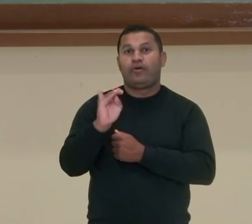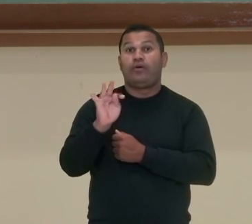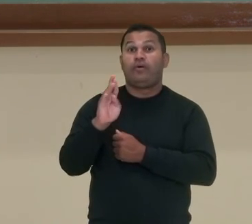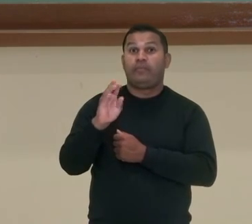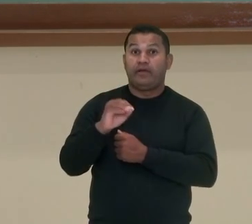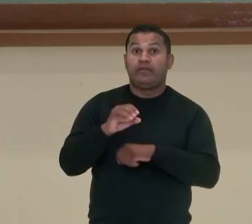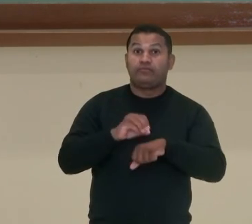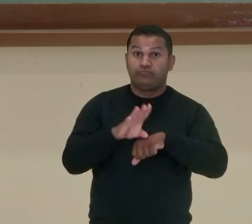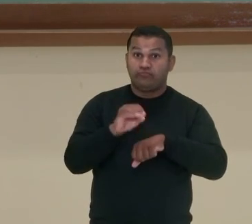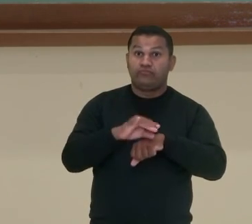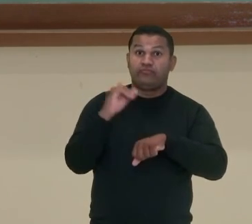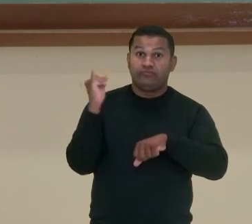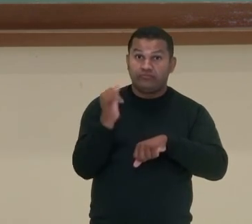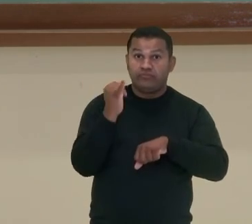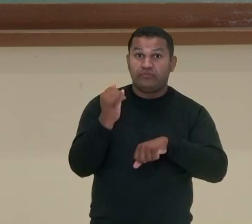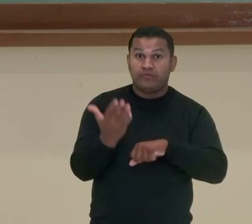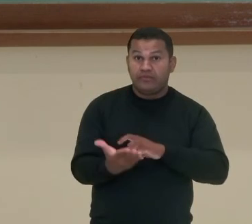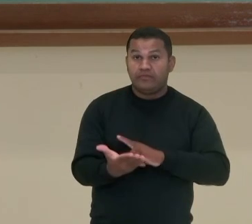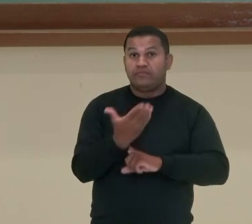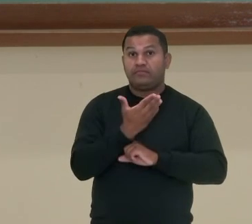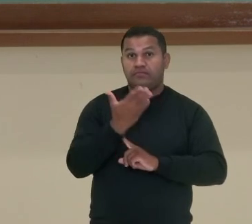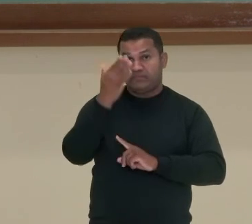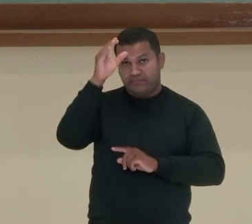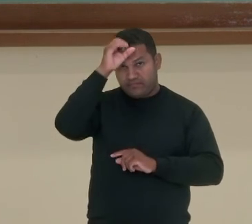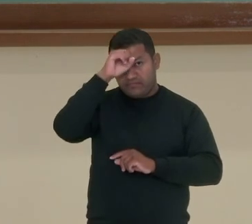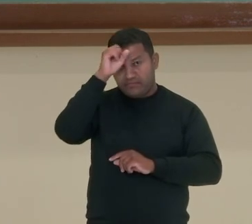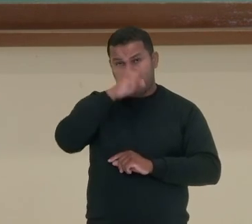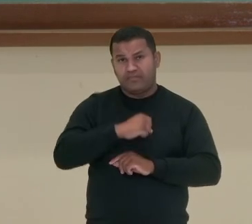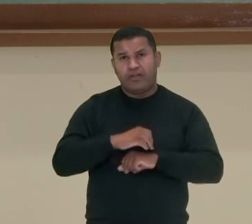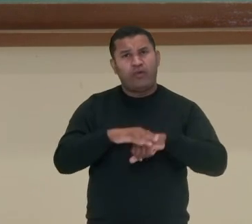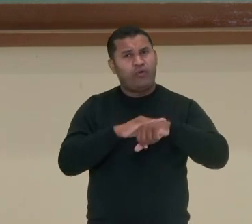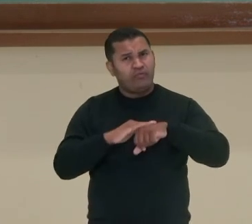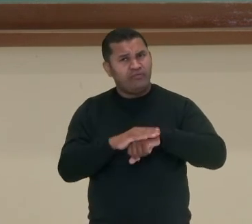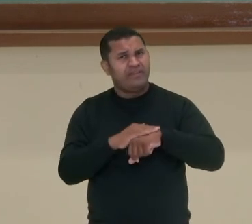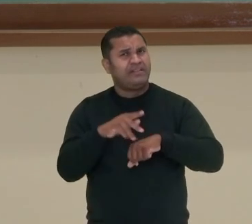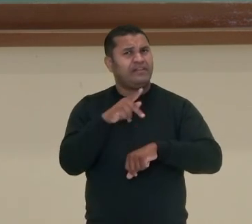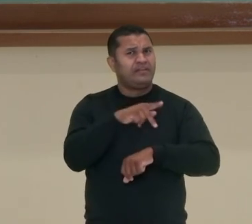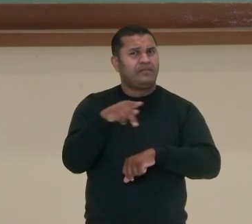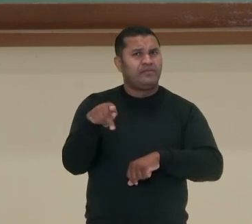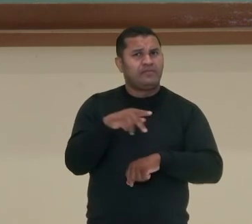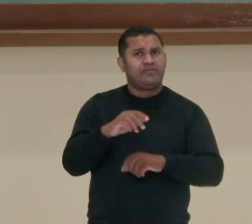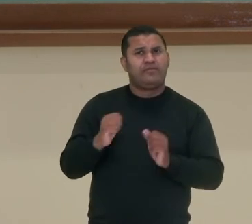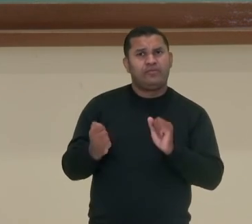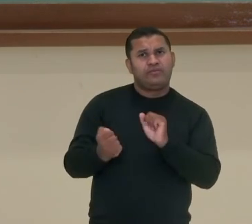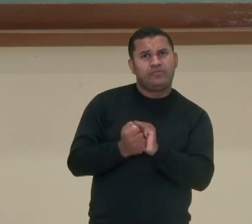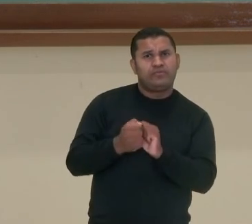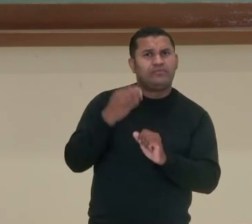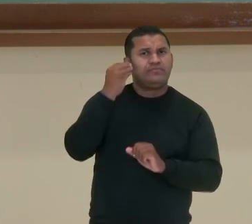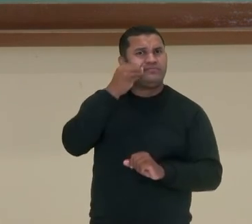bem bacanas. E olha, é bacana você fazer um bate-bola, dar uma analisada legal, umas dicas, mas